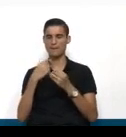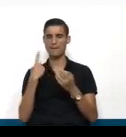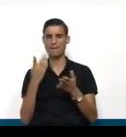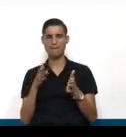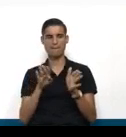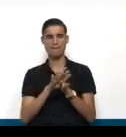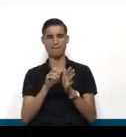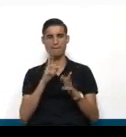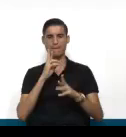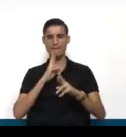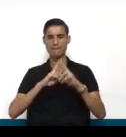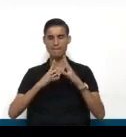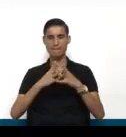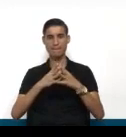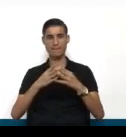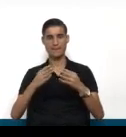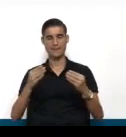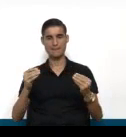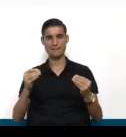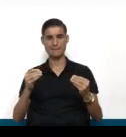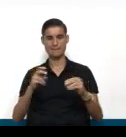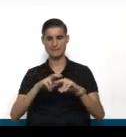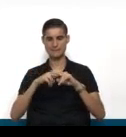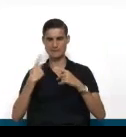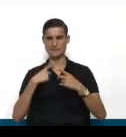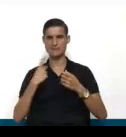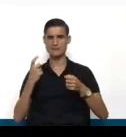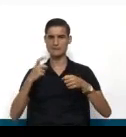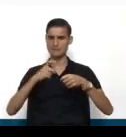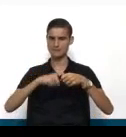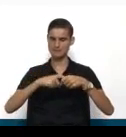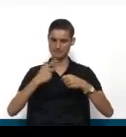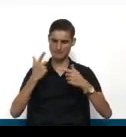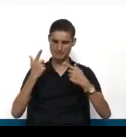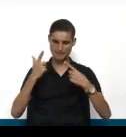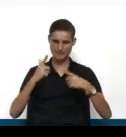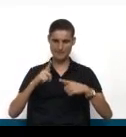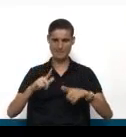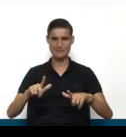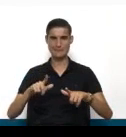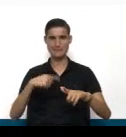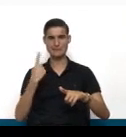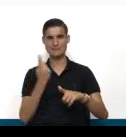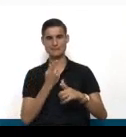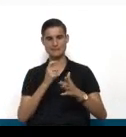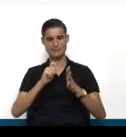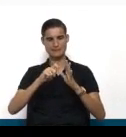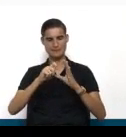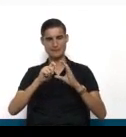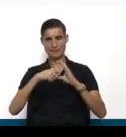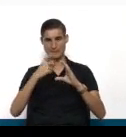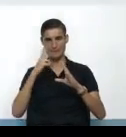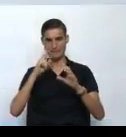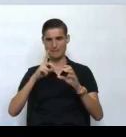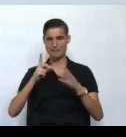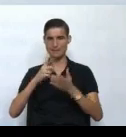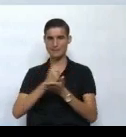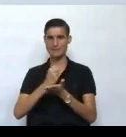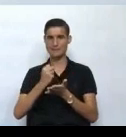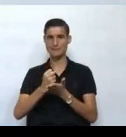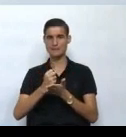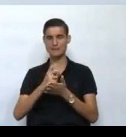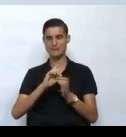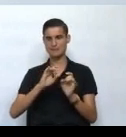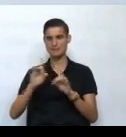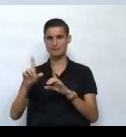para chegar em algumas soluções. Então, nós vamos voltar novamente na minha câmara de documentos para que a gente